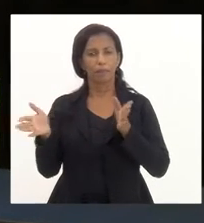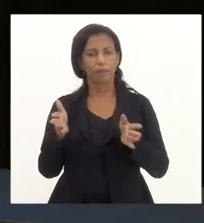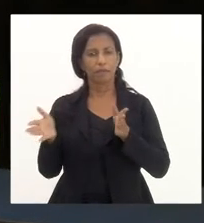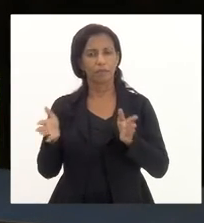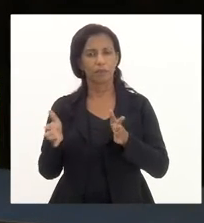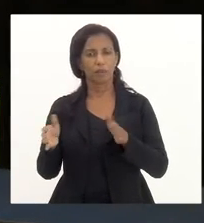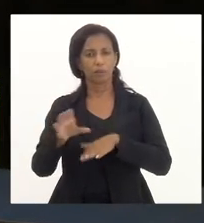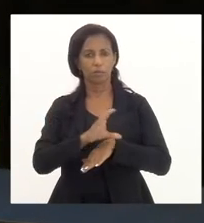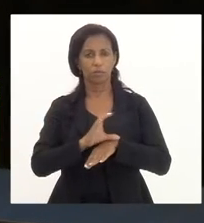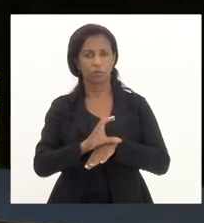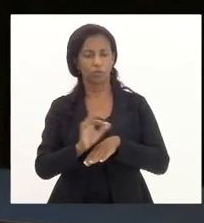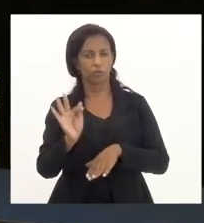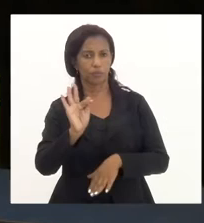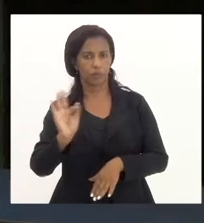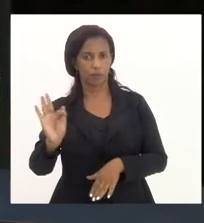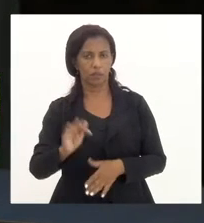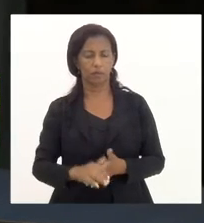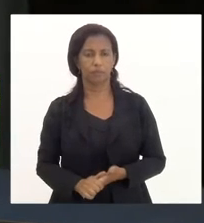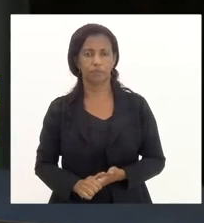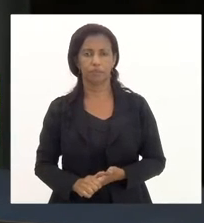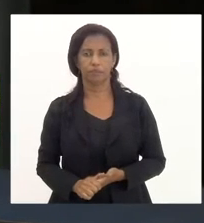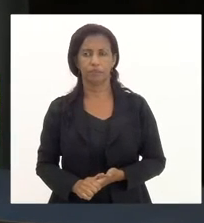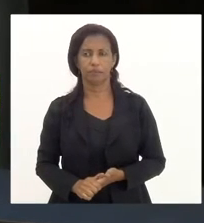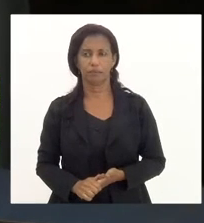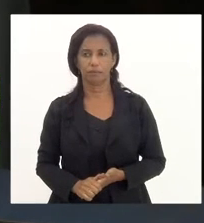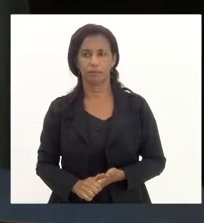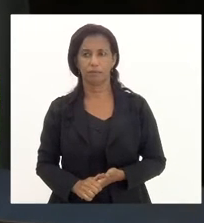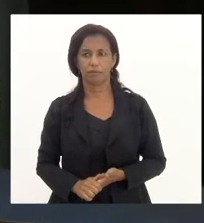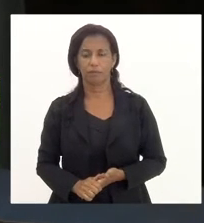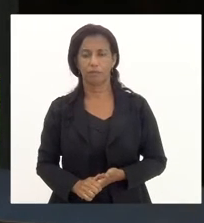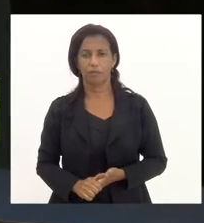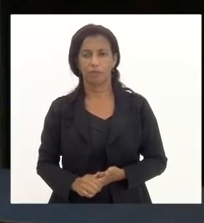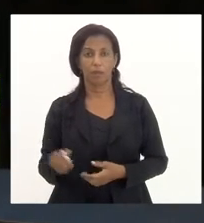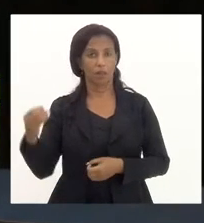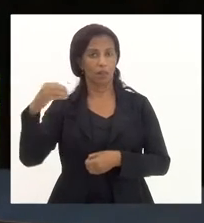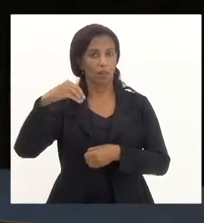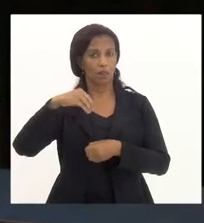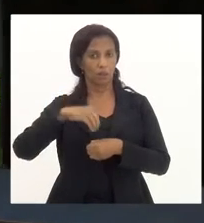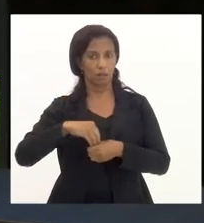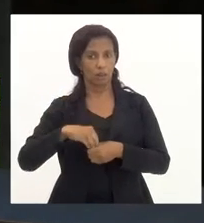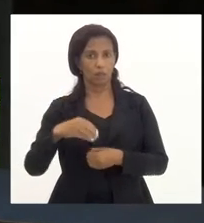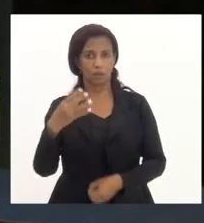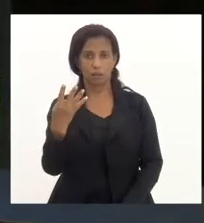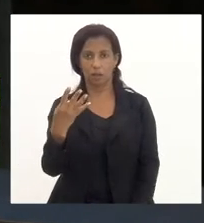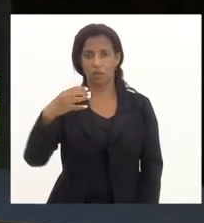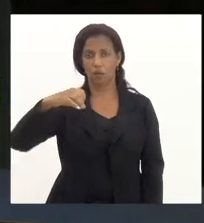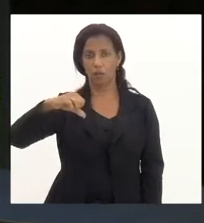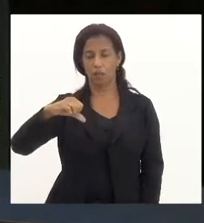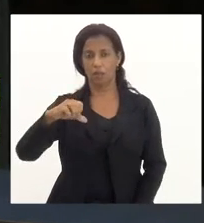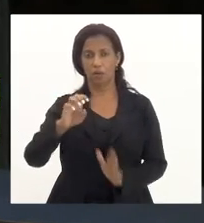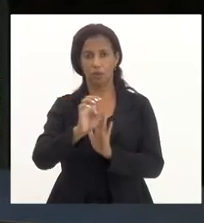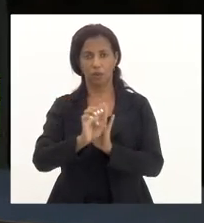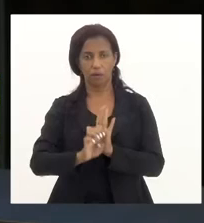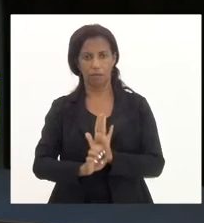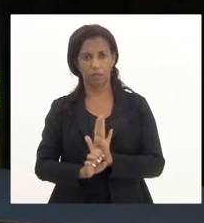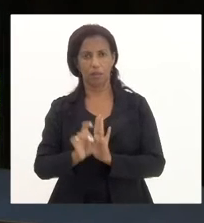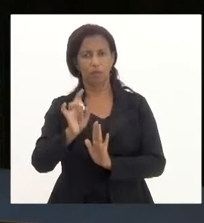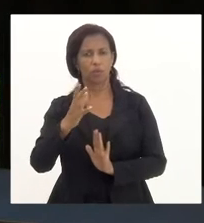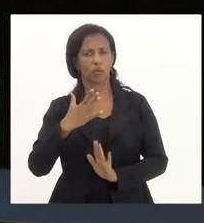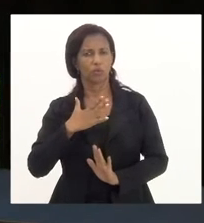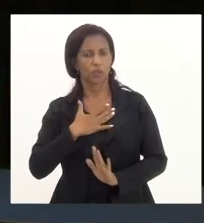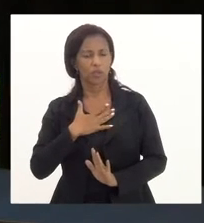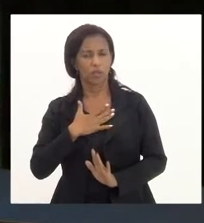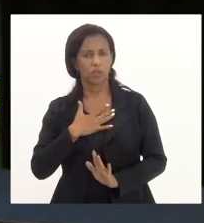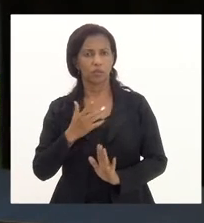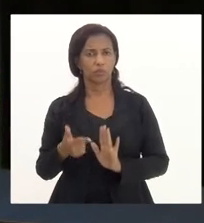Federal então agora dentro desse das 49 - Eu só gostaria de